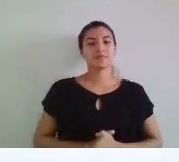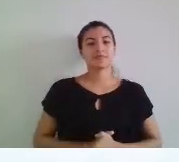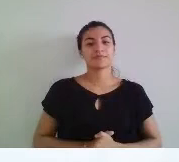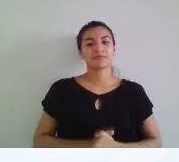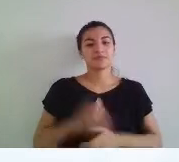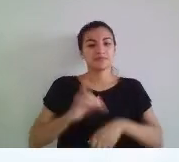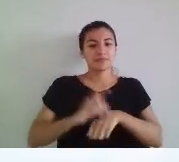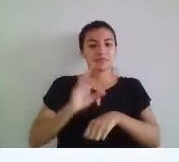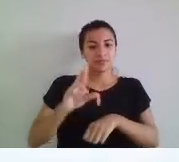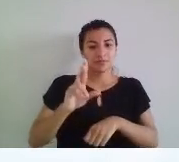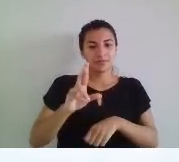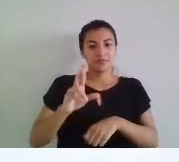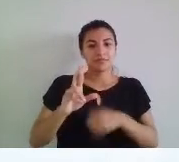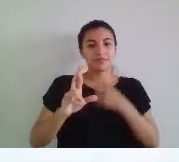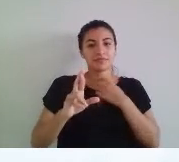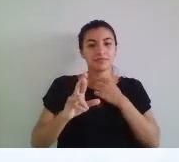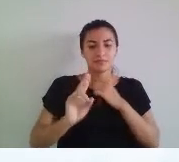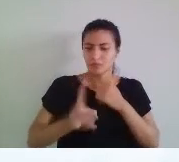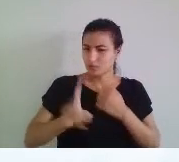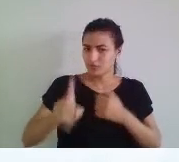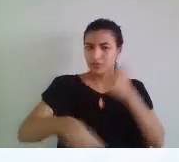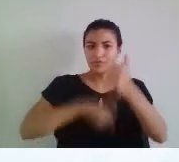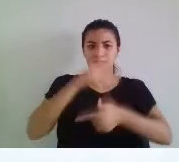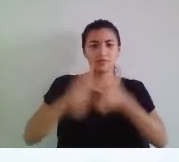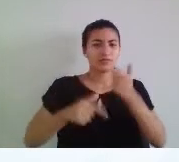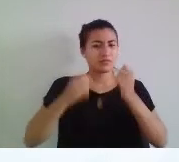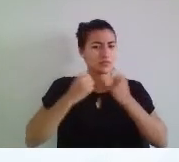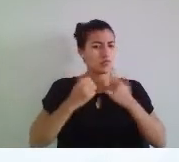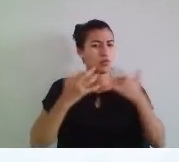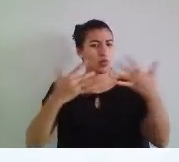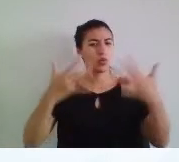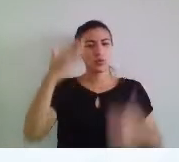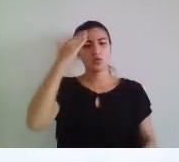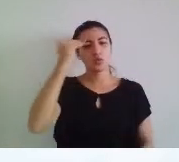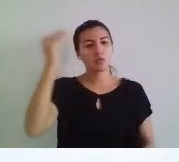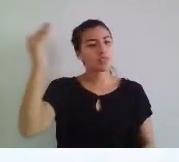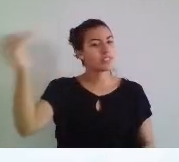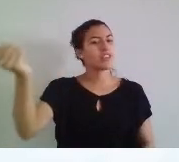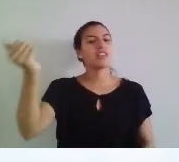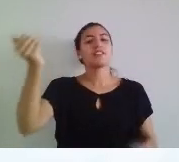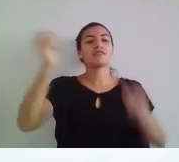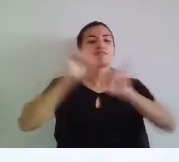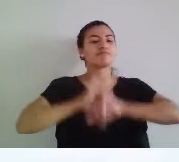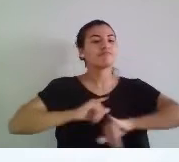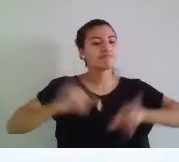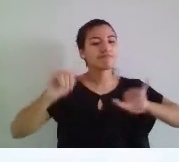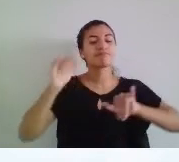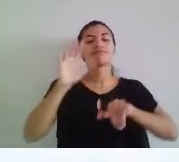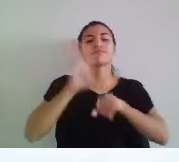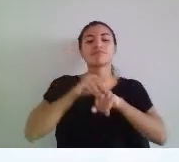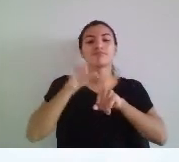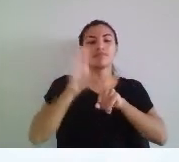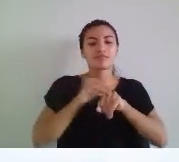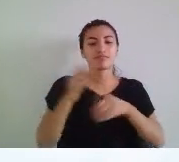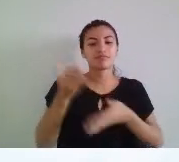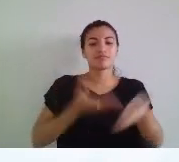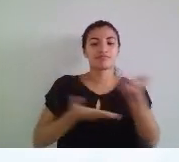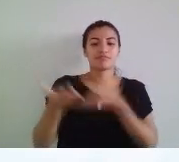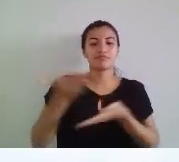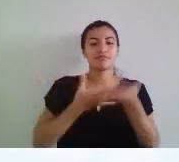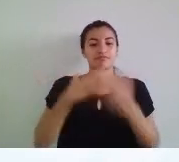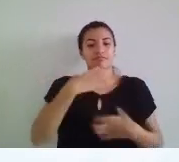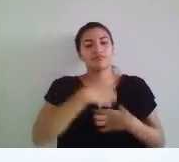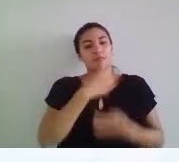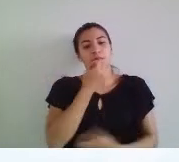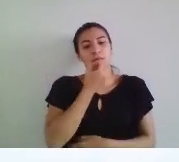Doutora, siga a sua jornada de luz com muito sucesso, distribuindo todo o seu conhecimento, compartilhando de forma tão